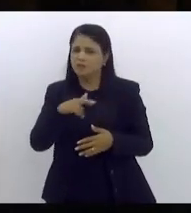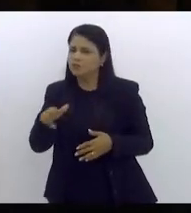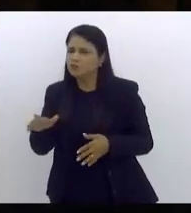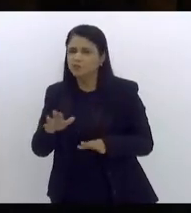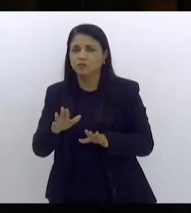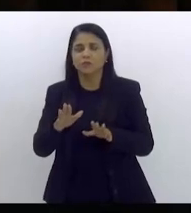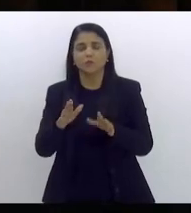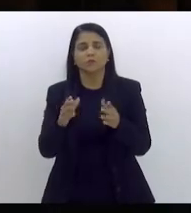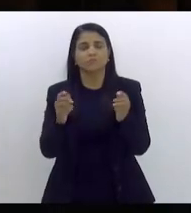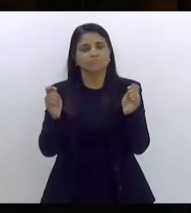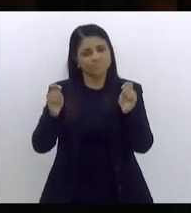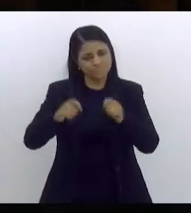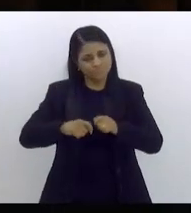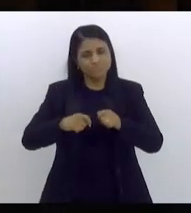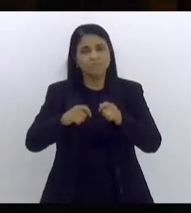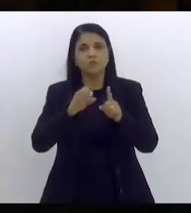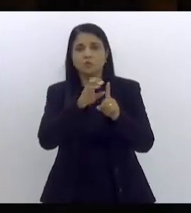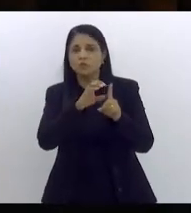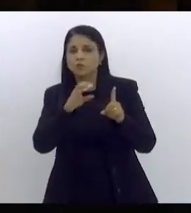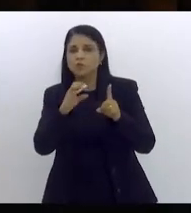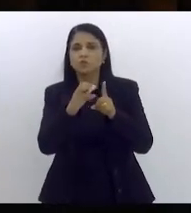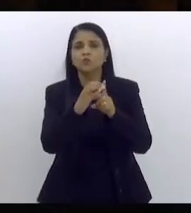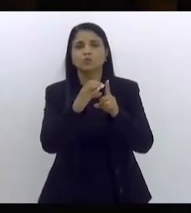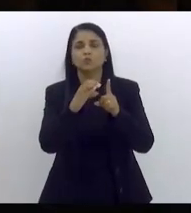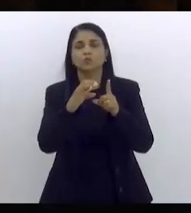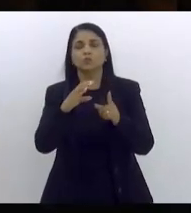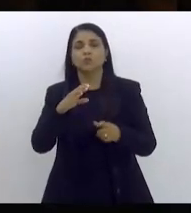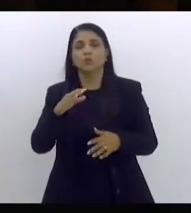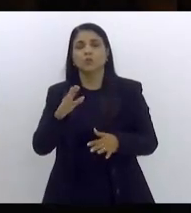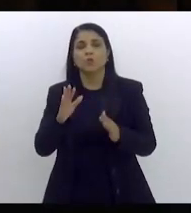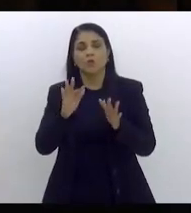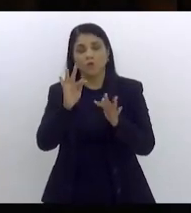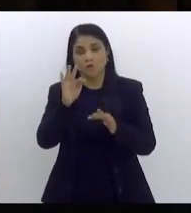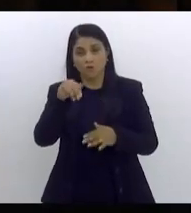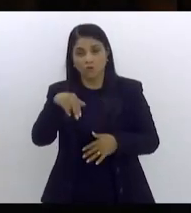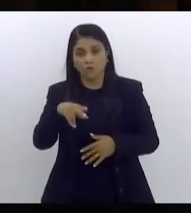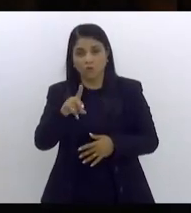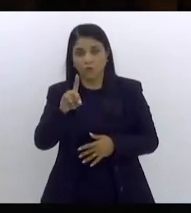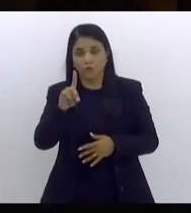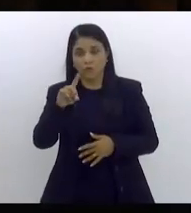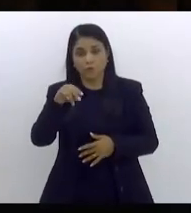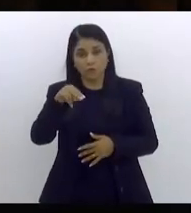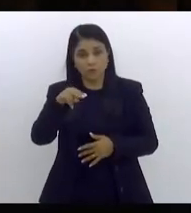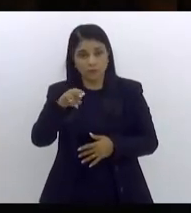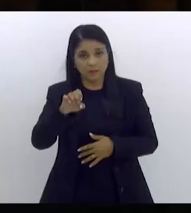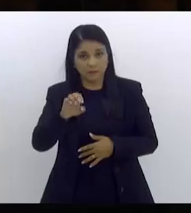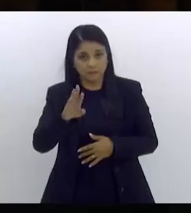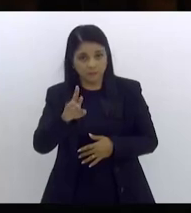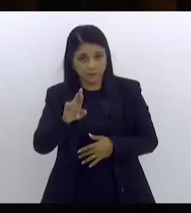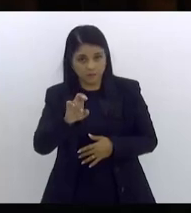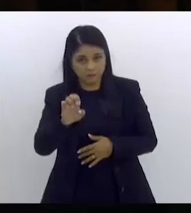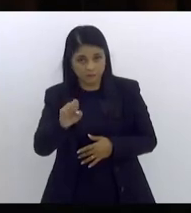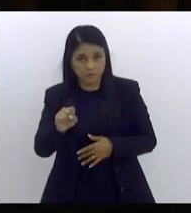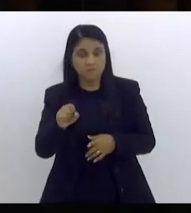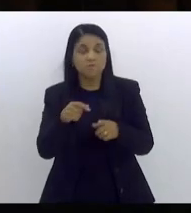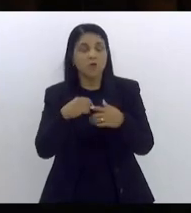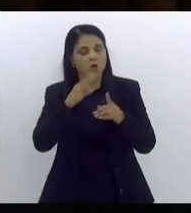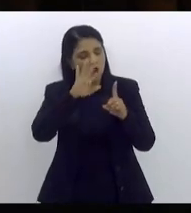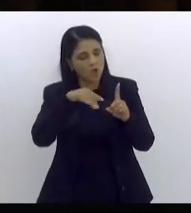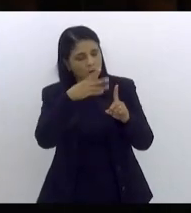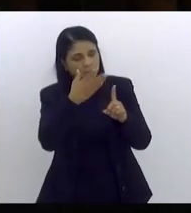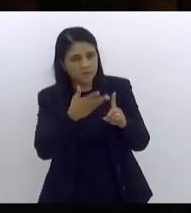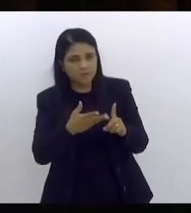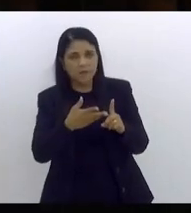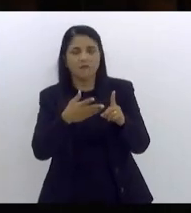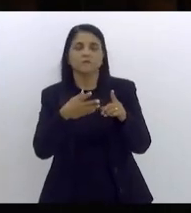rituais fúnebres de maneira concreta nessa última partida e na última homenagem aos seus filhos e